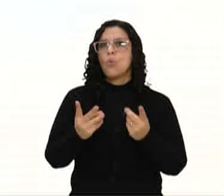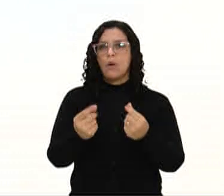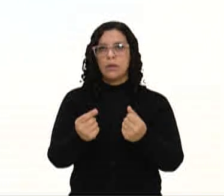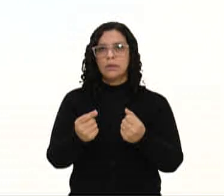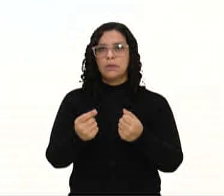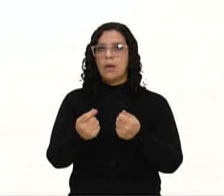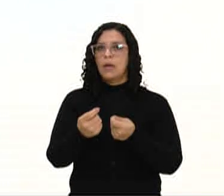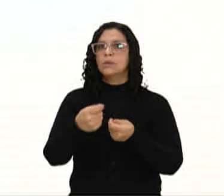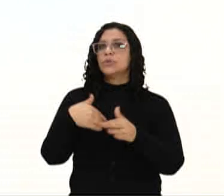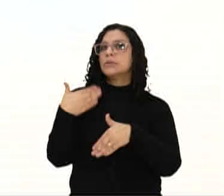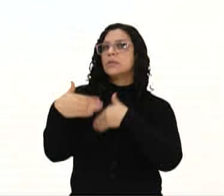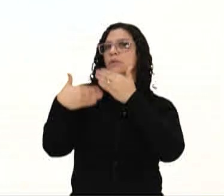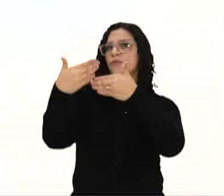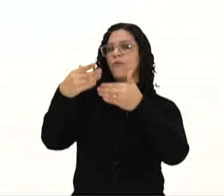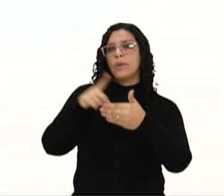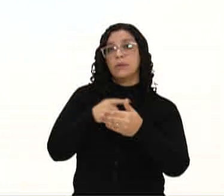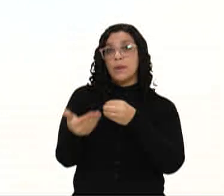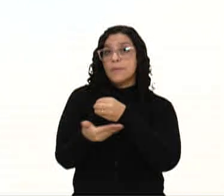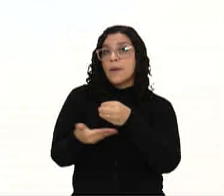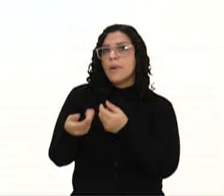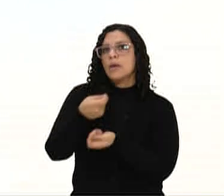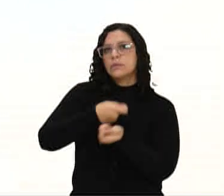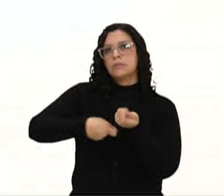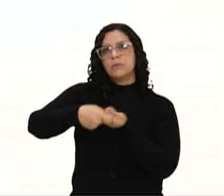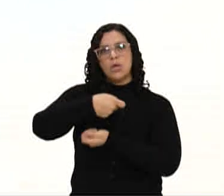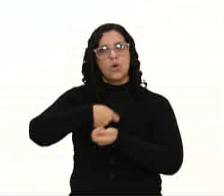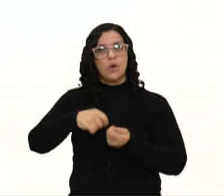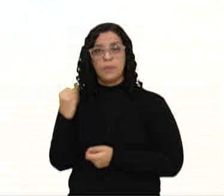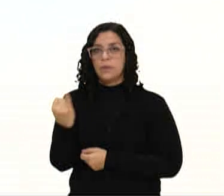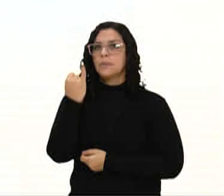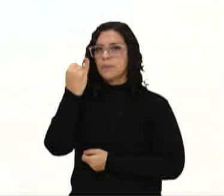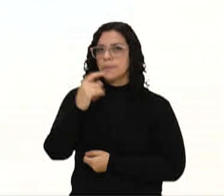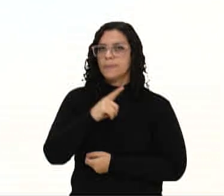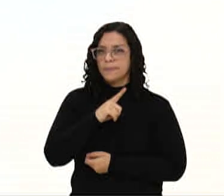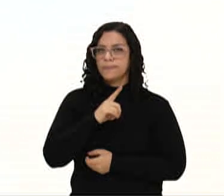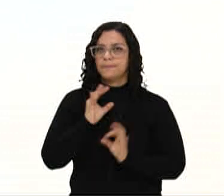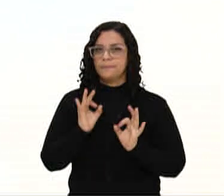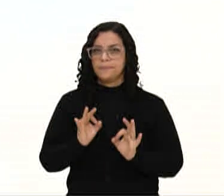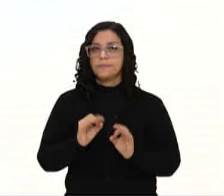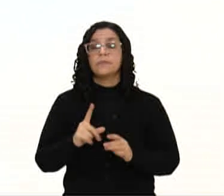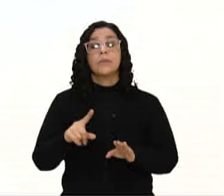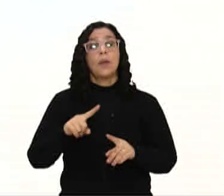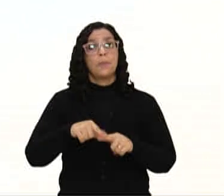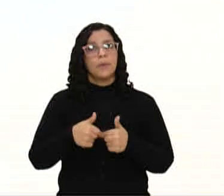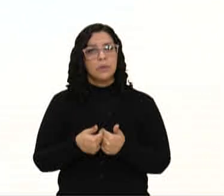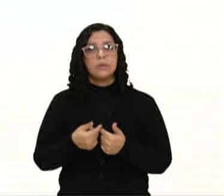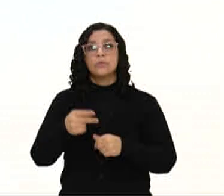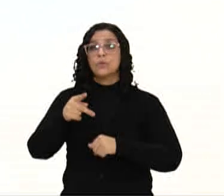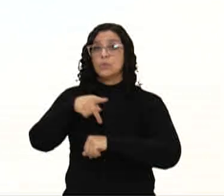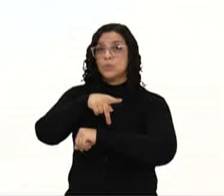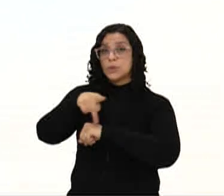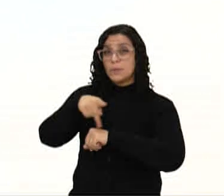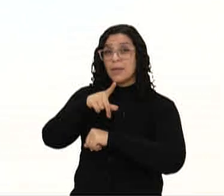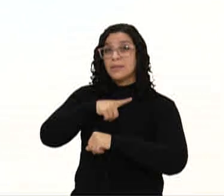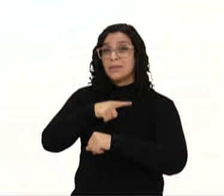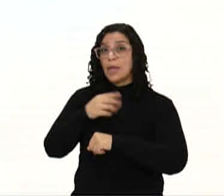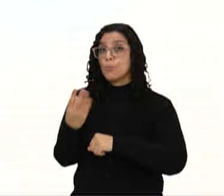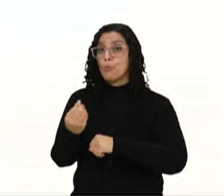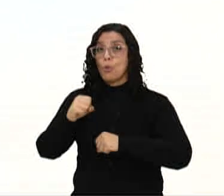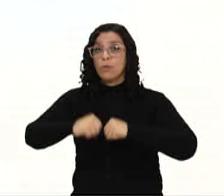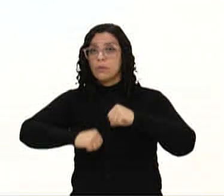elevado grau de desenvolvimento, uma base econômica importante, certo? Os países industrializados são os